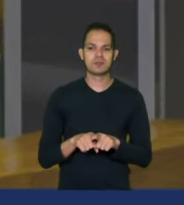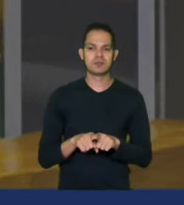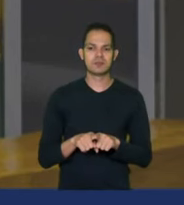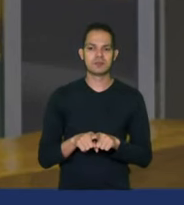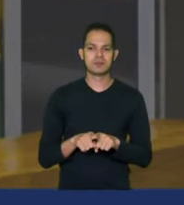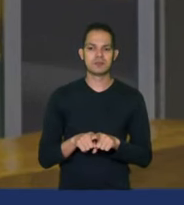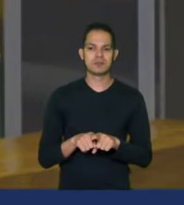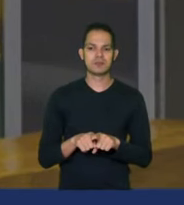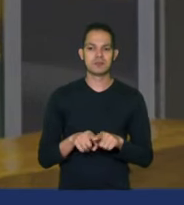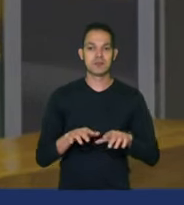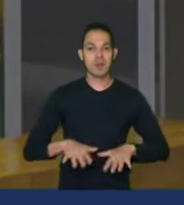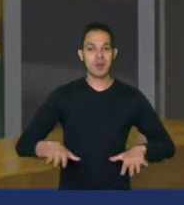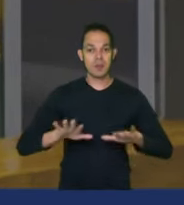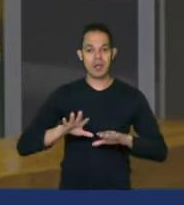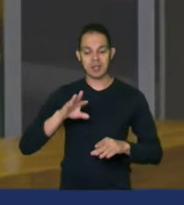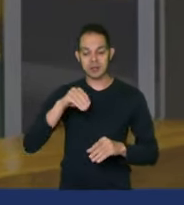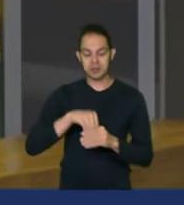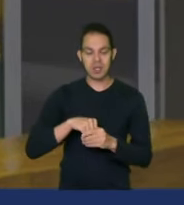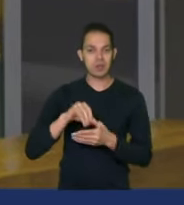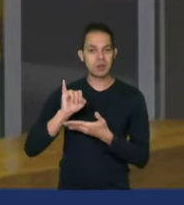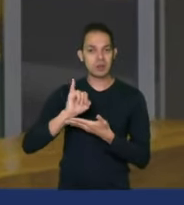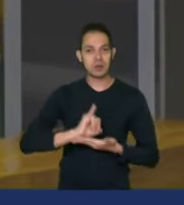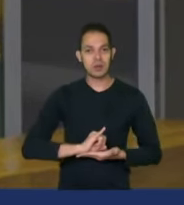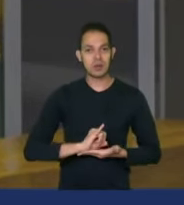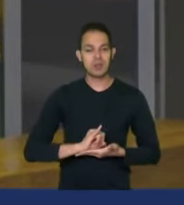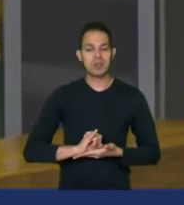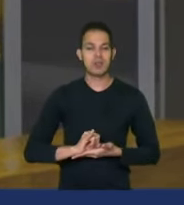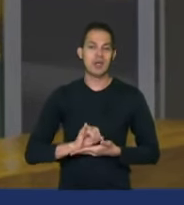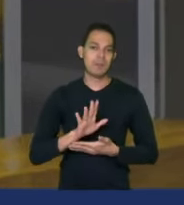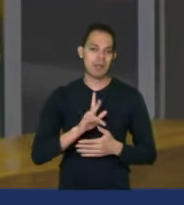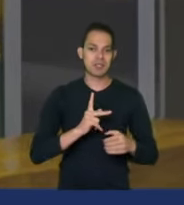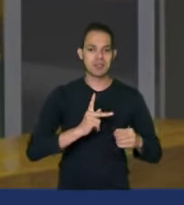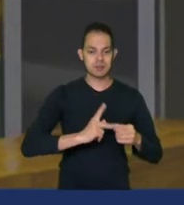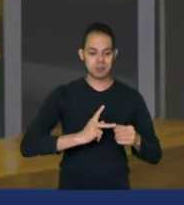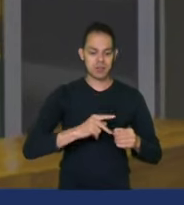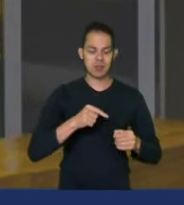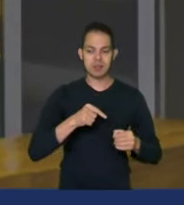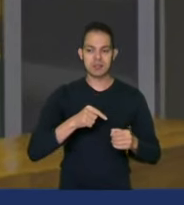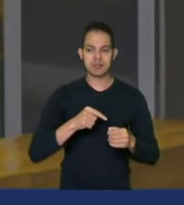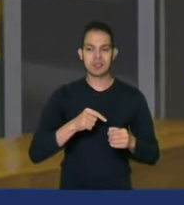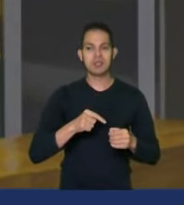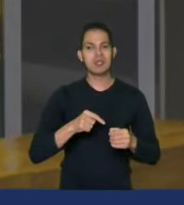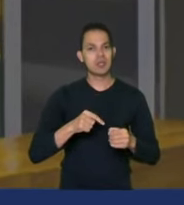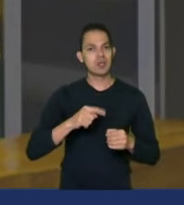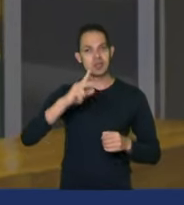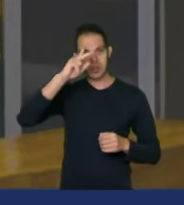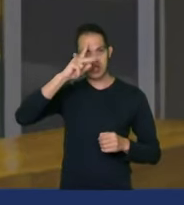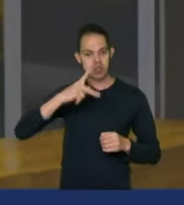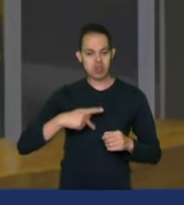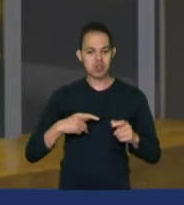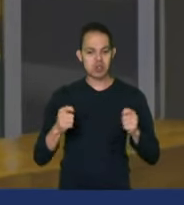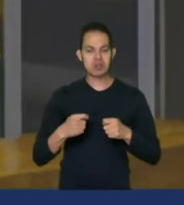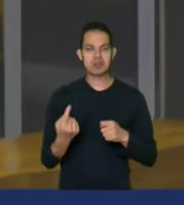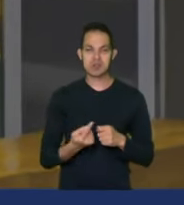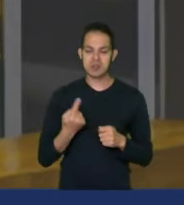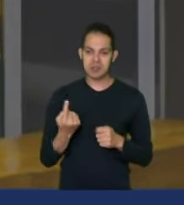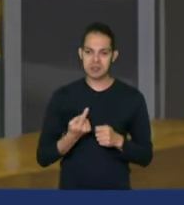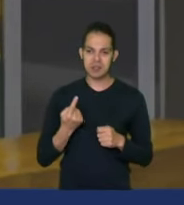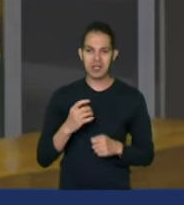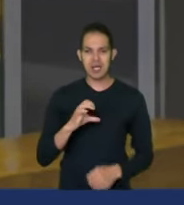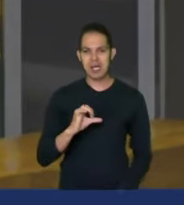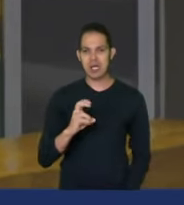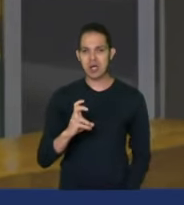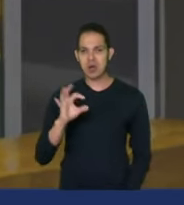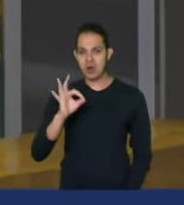o mercado interno com importações. Apesar da Petrobras ser autossuficiente, já teve por volta de 95% da